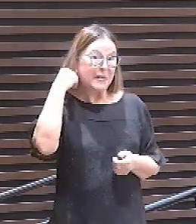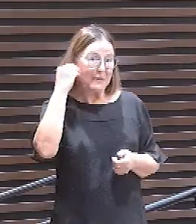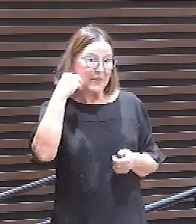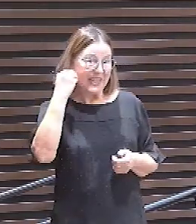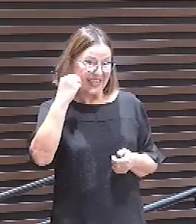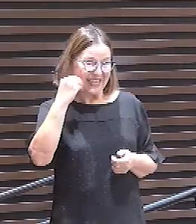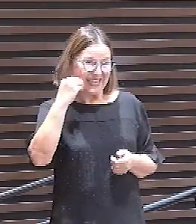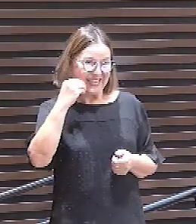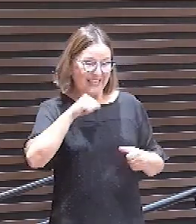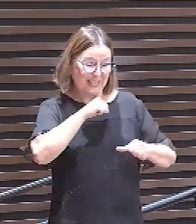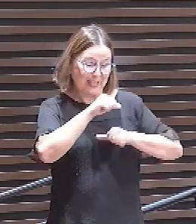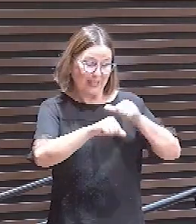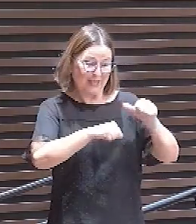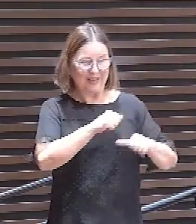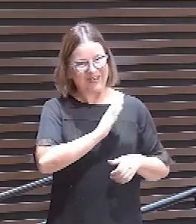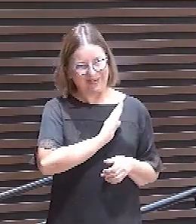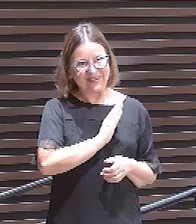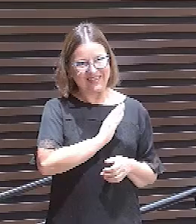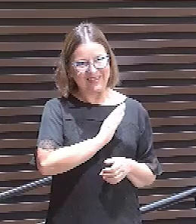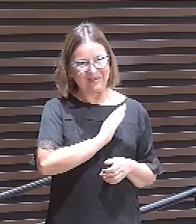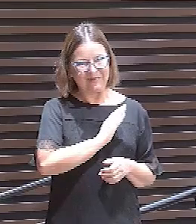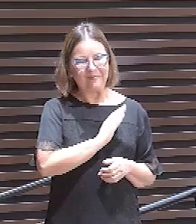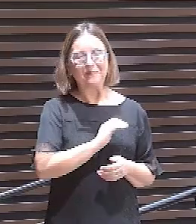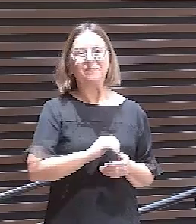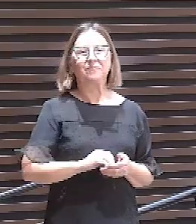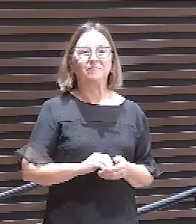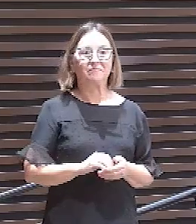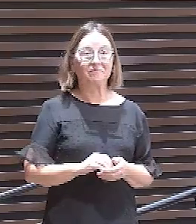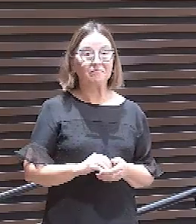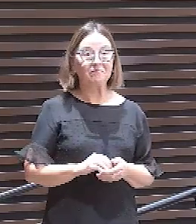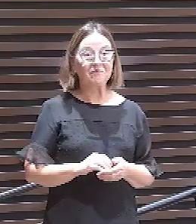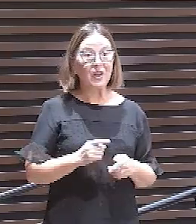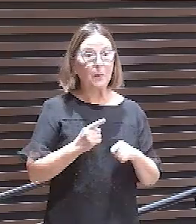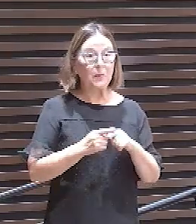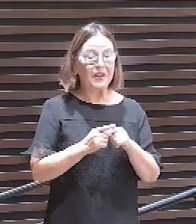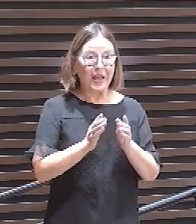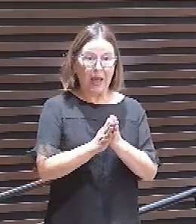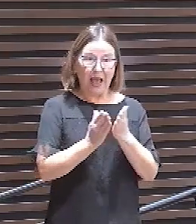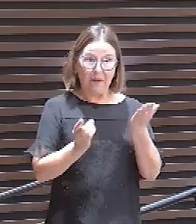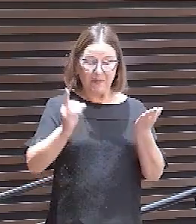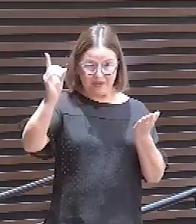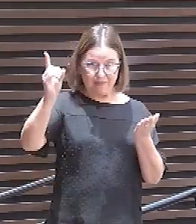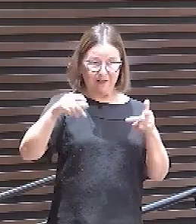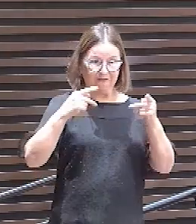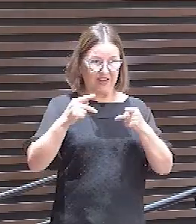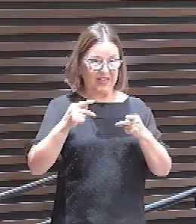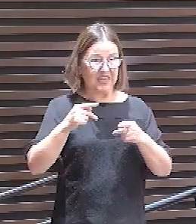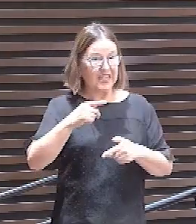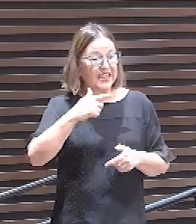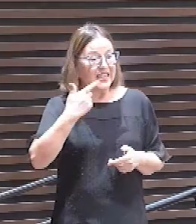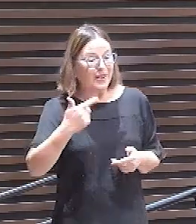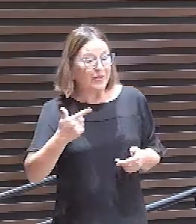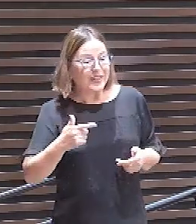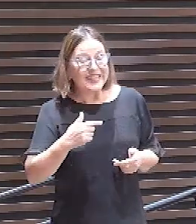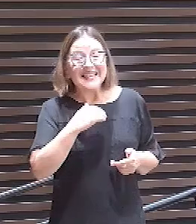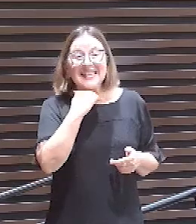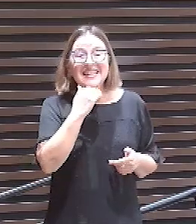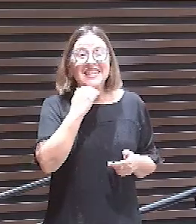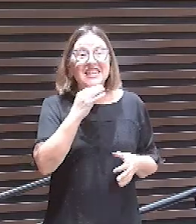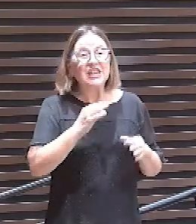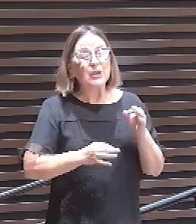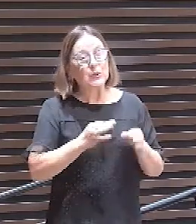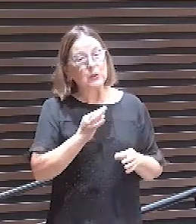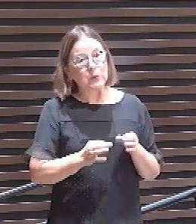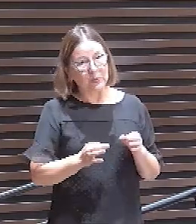de regeneração. Mesmo porque a minha Bíblia diz que não há justo nenhum sequer, que todos